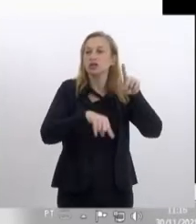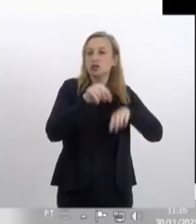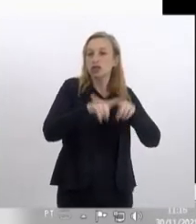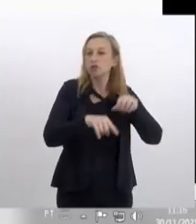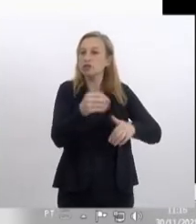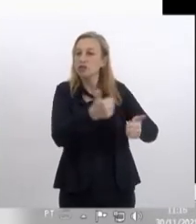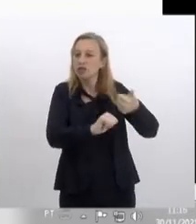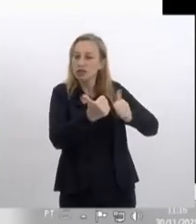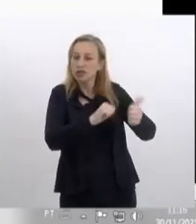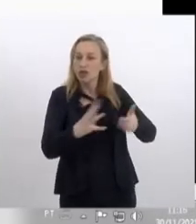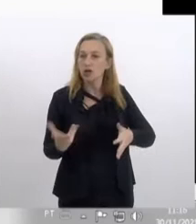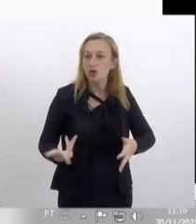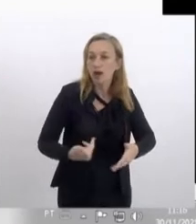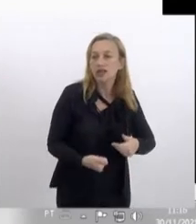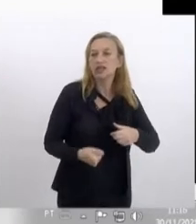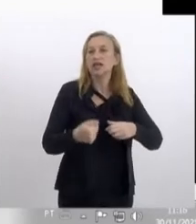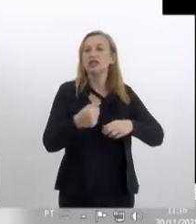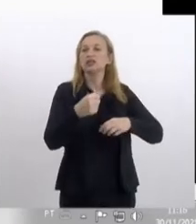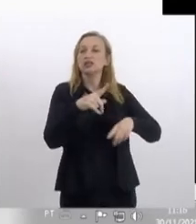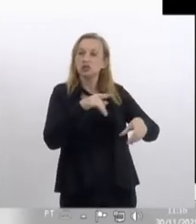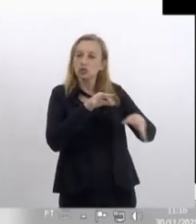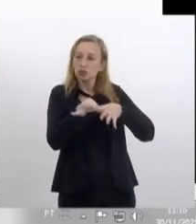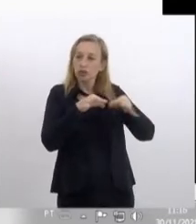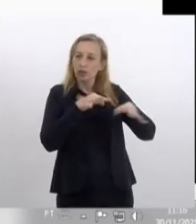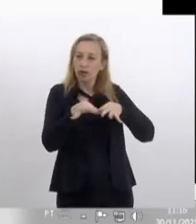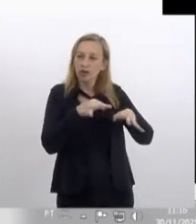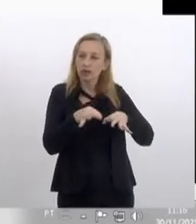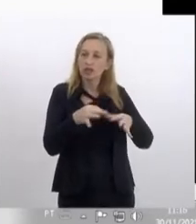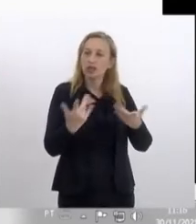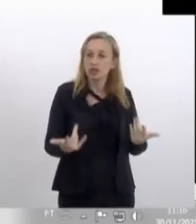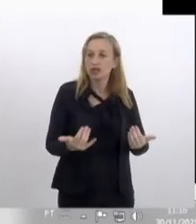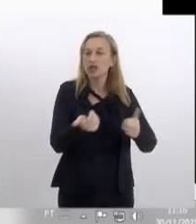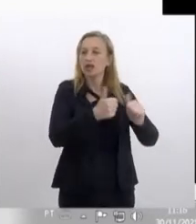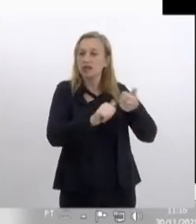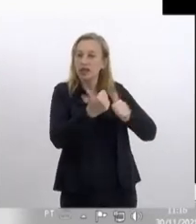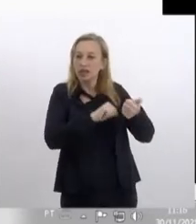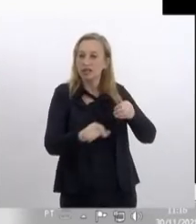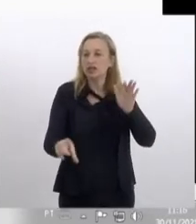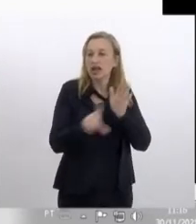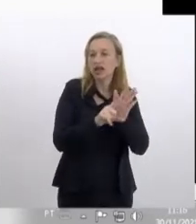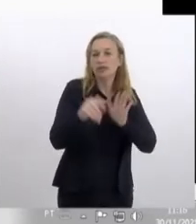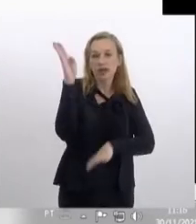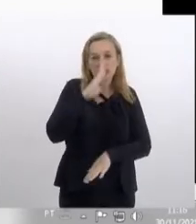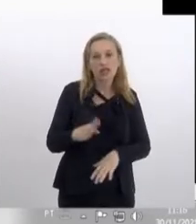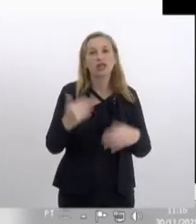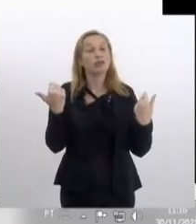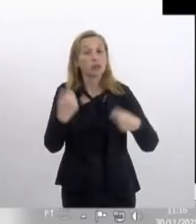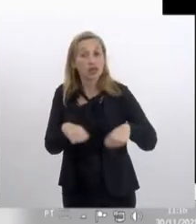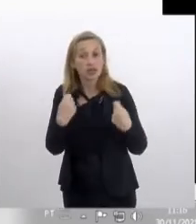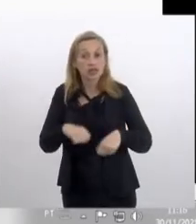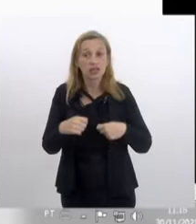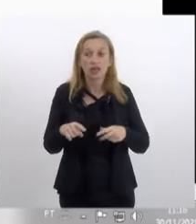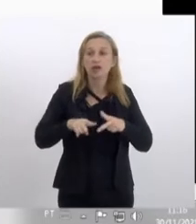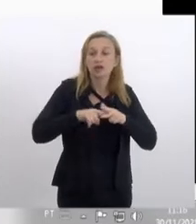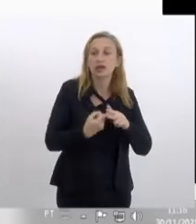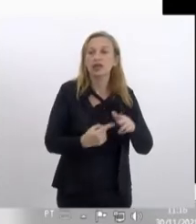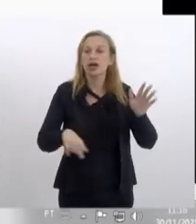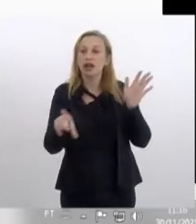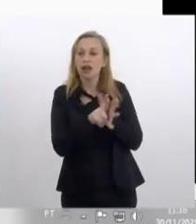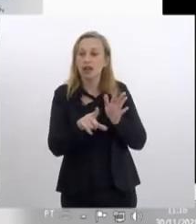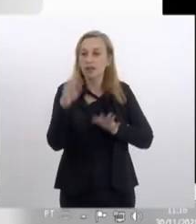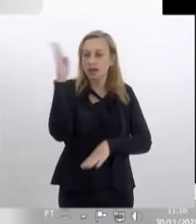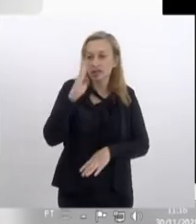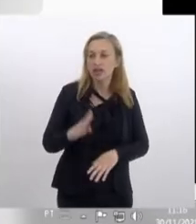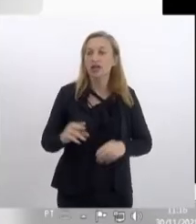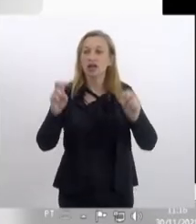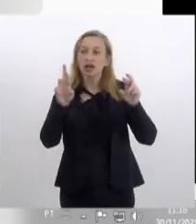critérios de qualidade de programas, avaliação e adequação das leis brasileiras. A gente precisa de alterar as leis brasileiras em relação